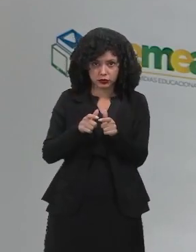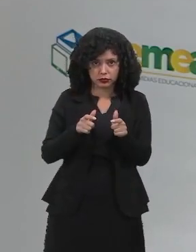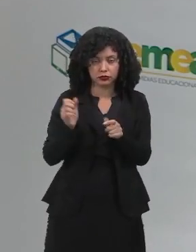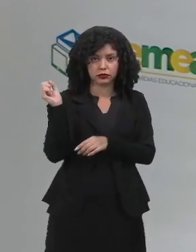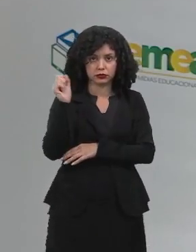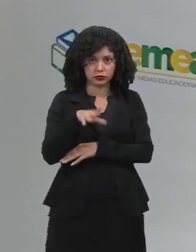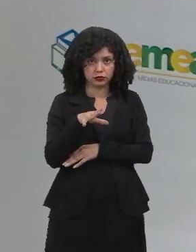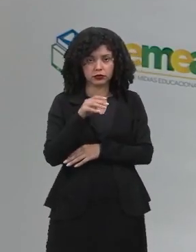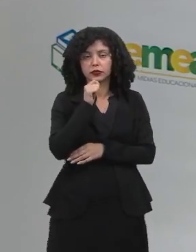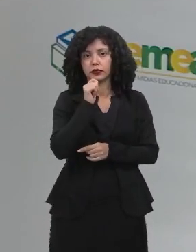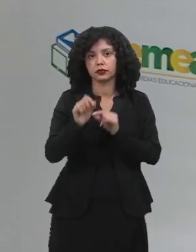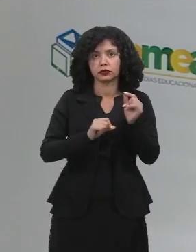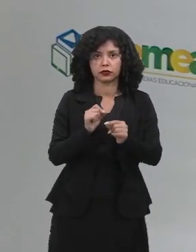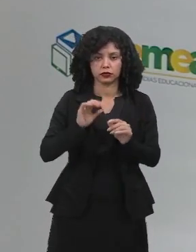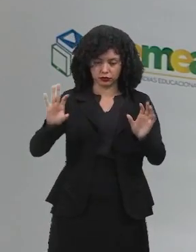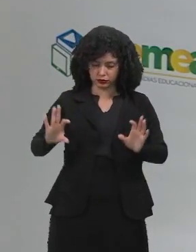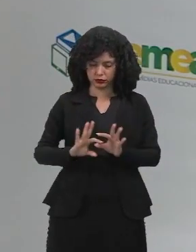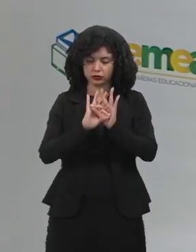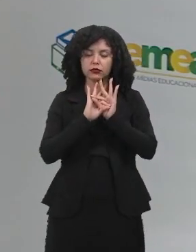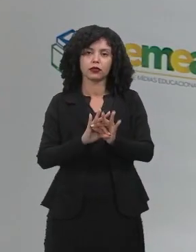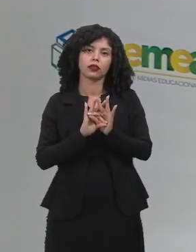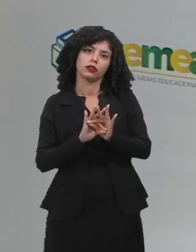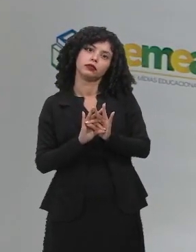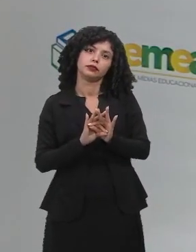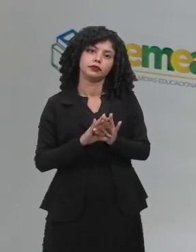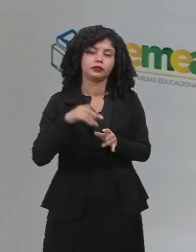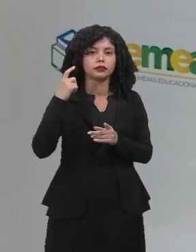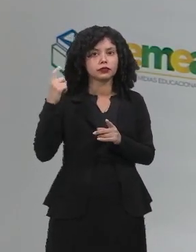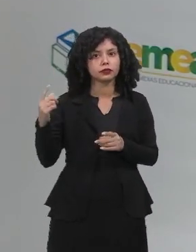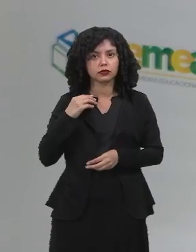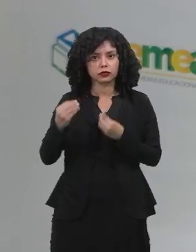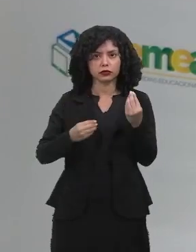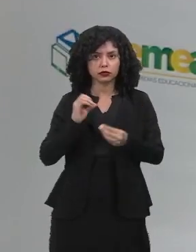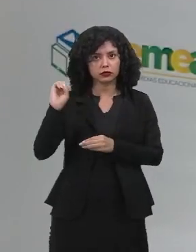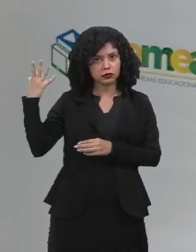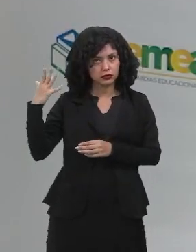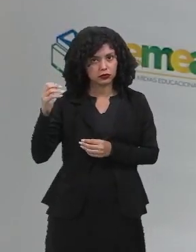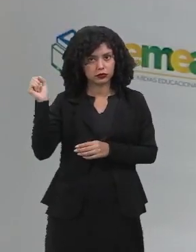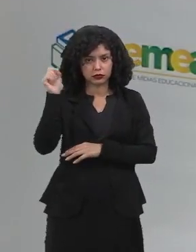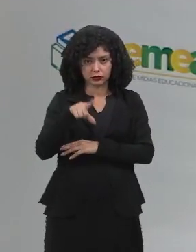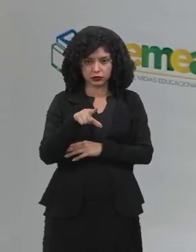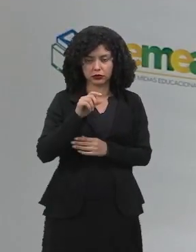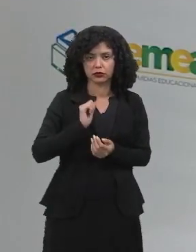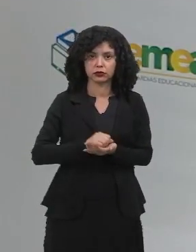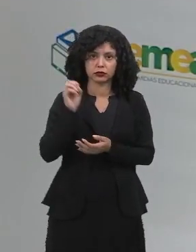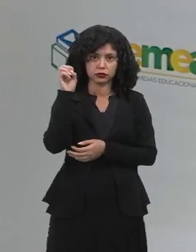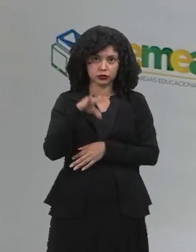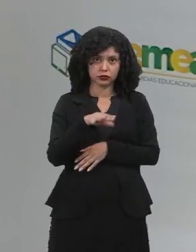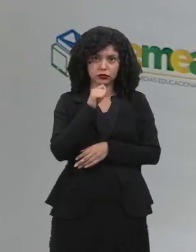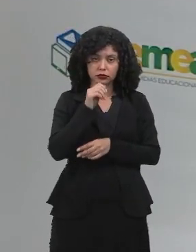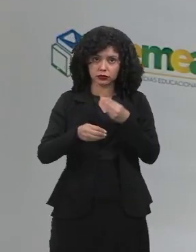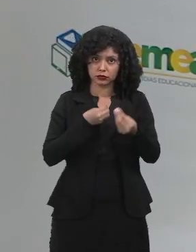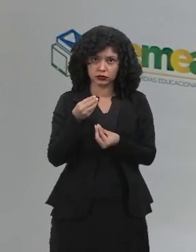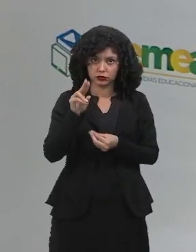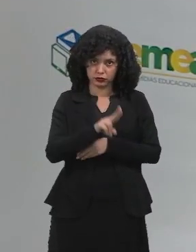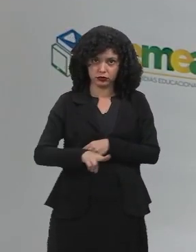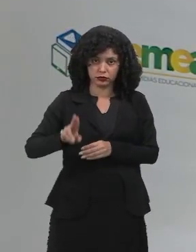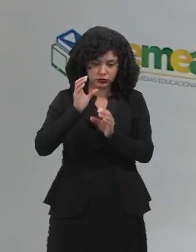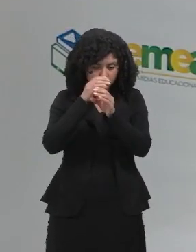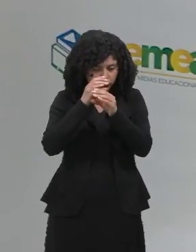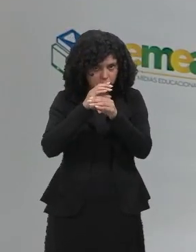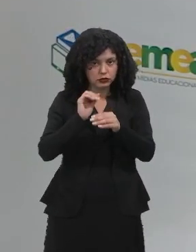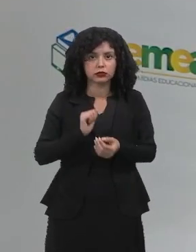luz. Eu relatei a respeito da difração do som. Como que acontece a difração da luz? A gente pode tomar como exemplo o uso de um